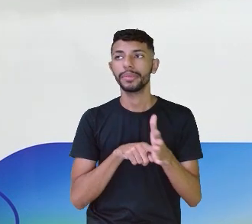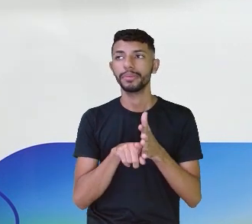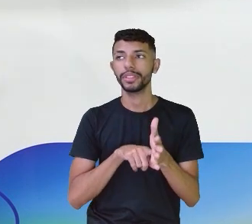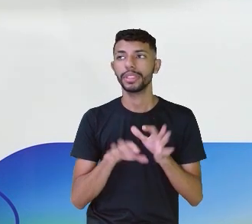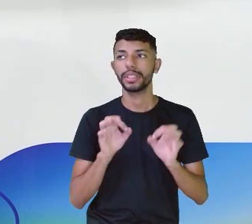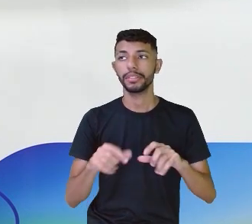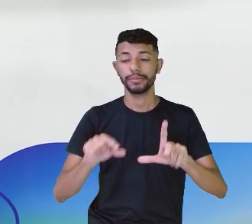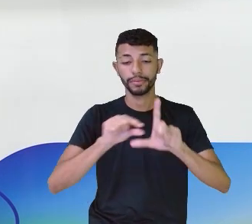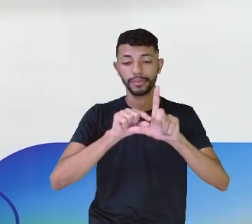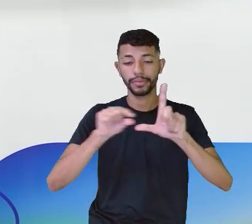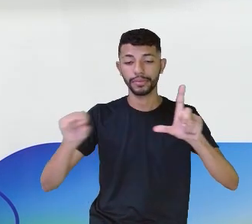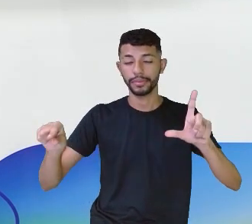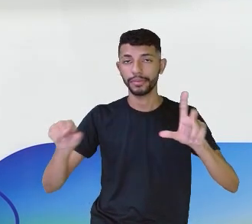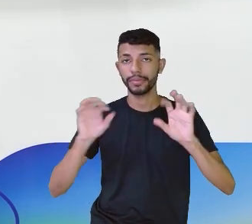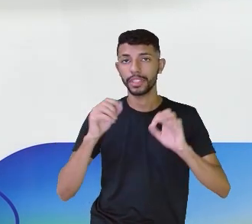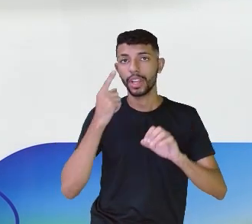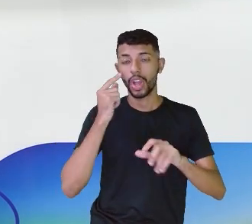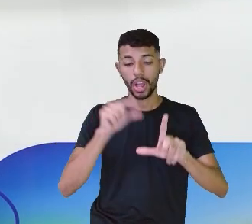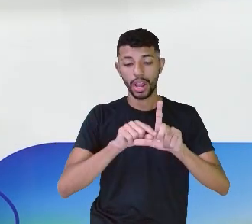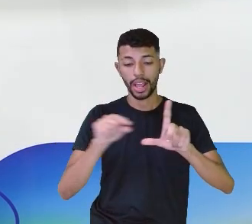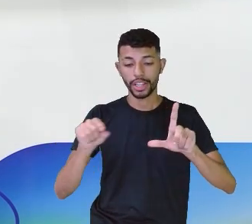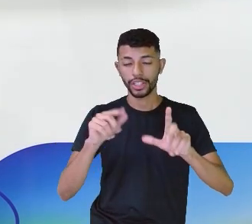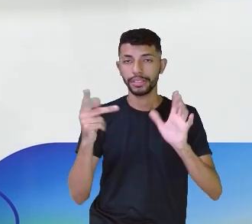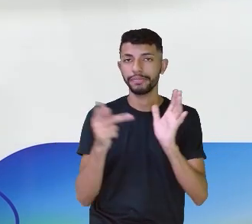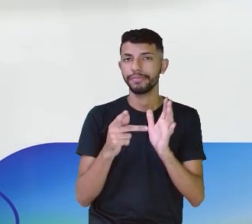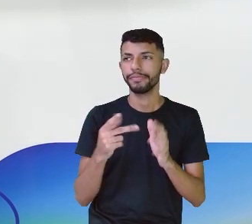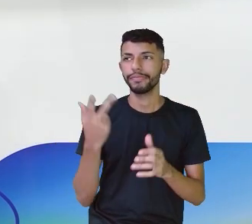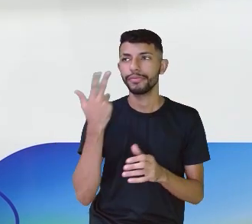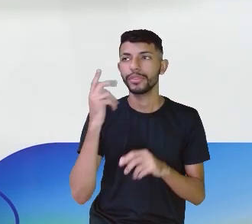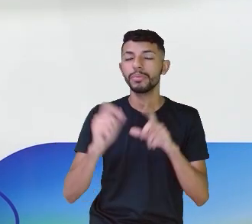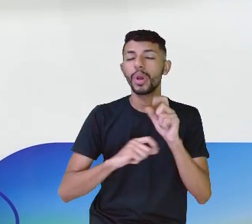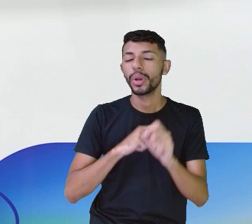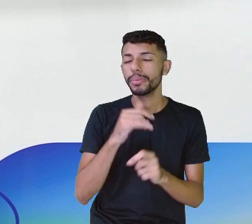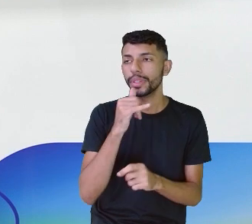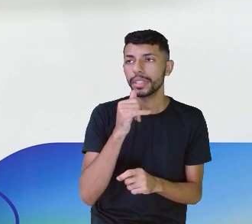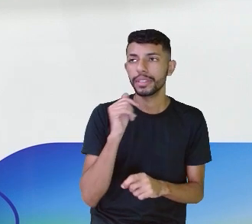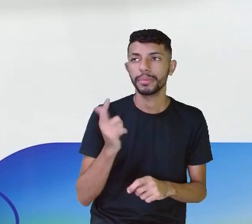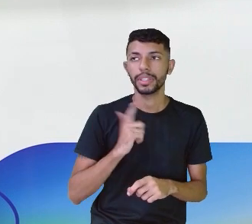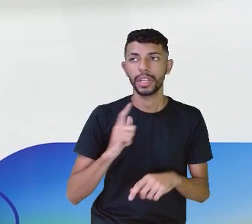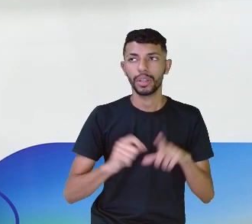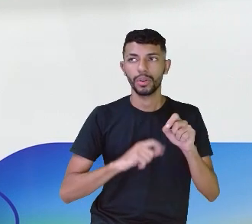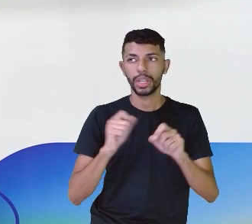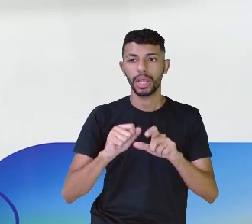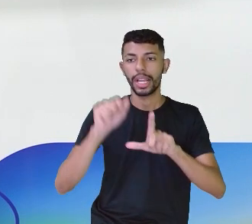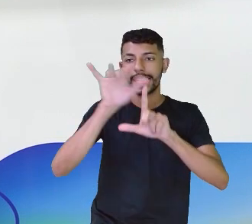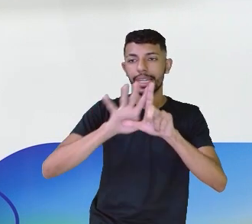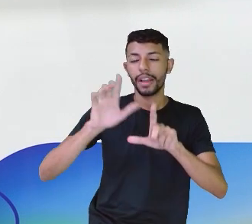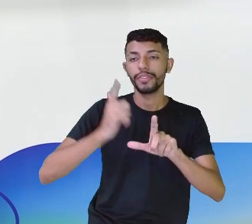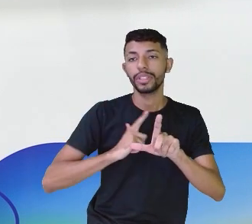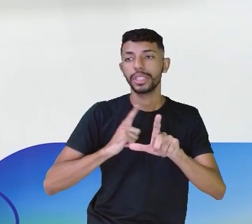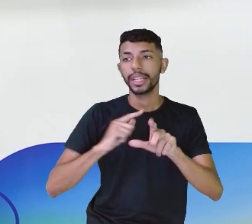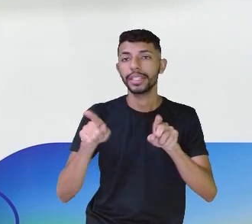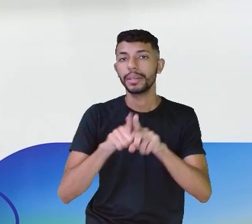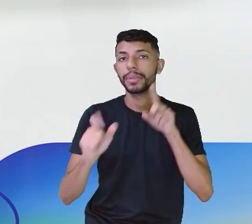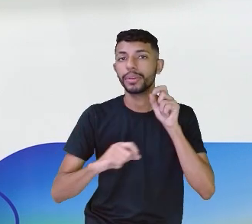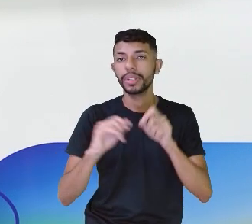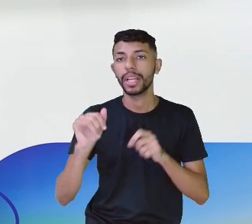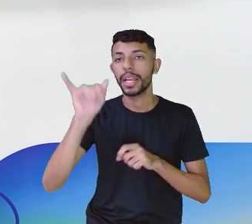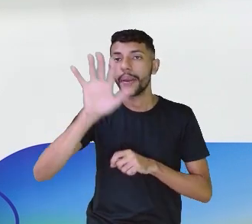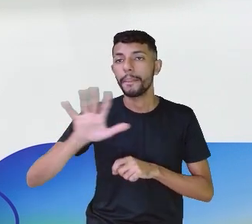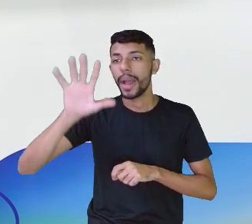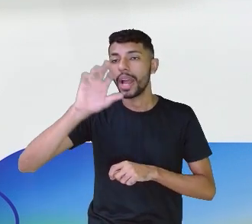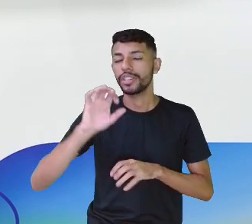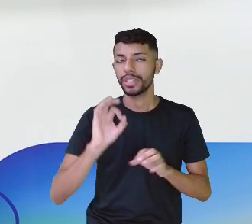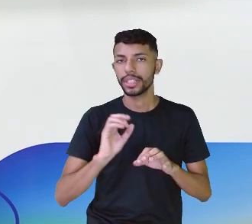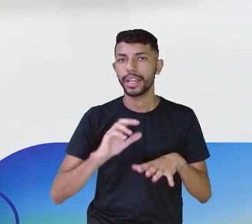as legendas. Normalmente, legenda é quando no gráfico tem imagem ou figura. Eu preciso